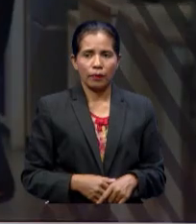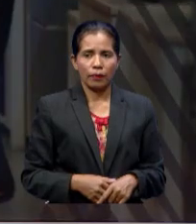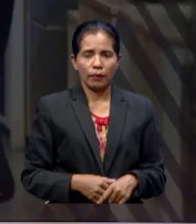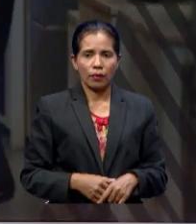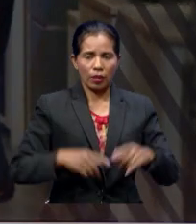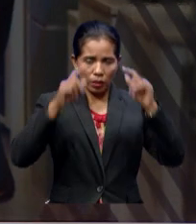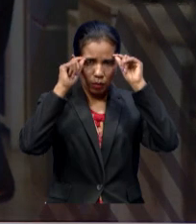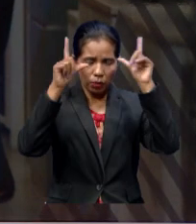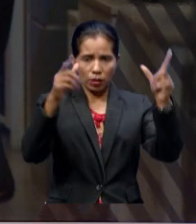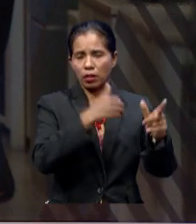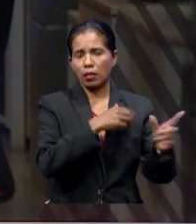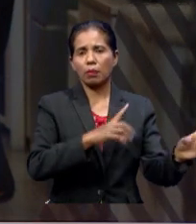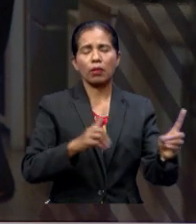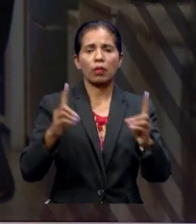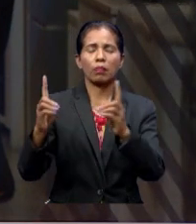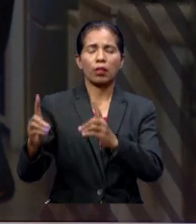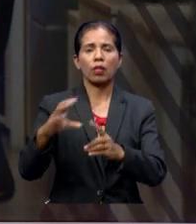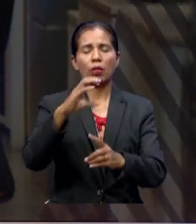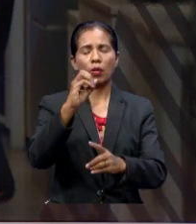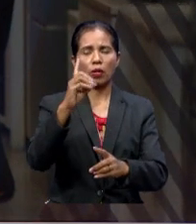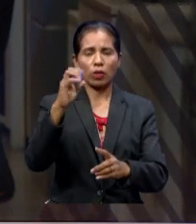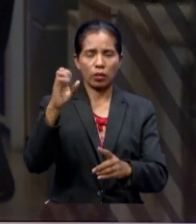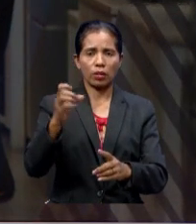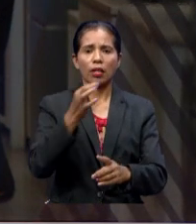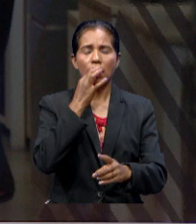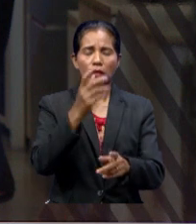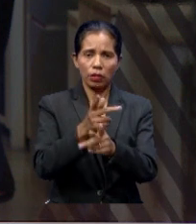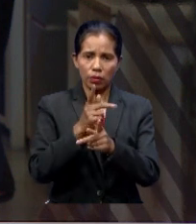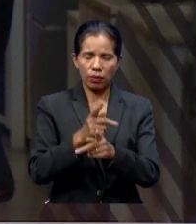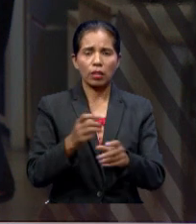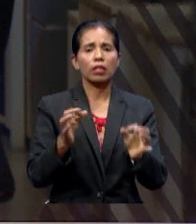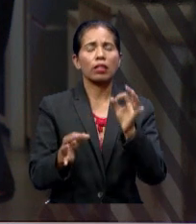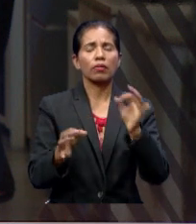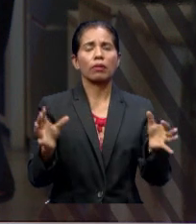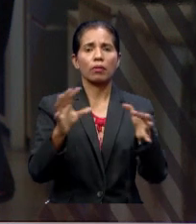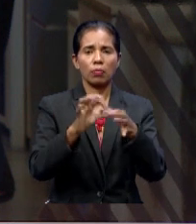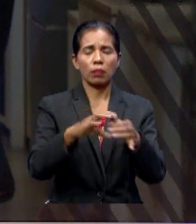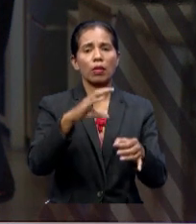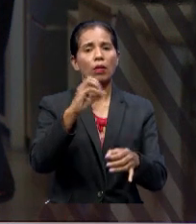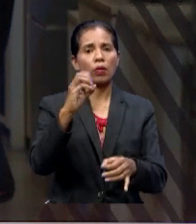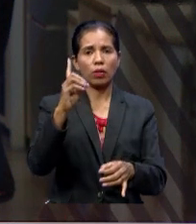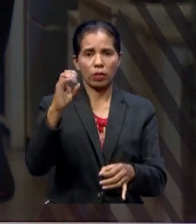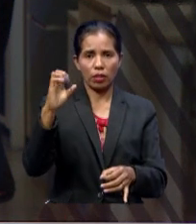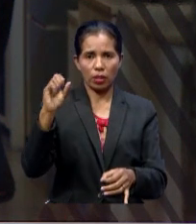Timor Leste sedang implementa programa Codex by Hans Seguru, maski sayona membro ba Codex.